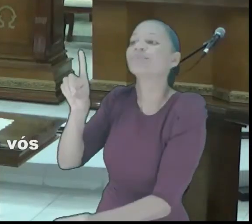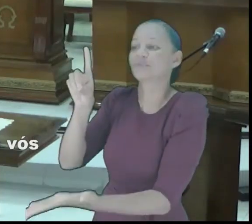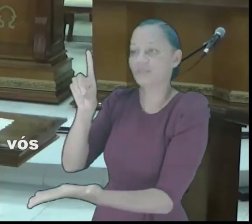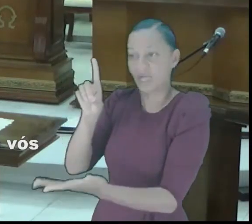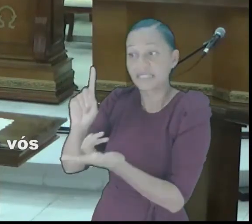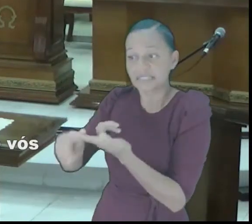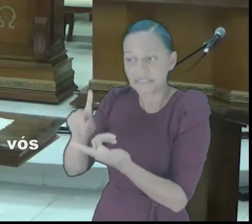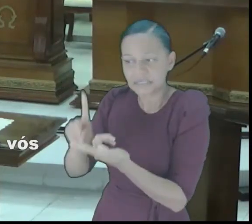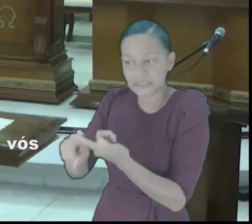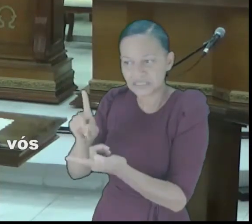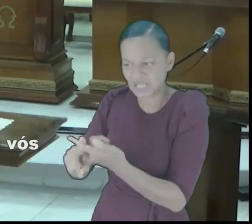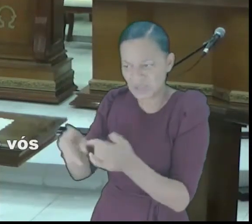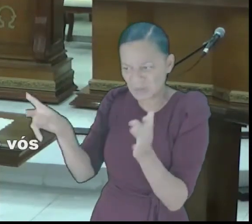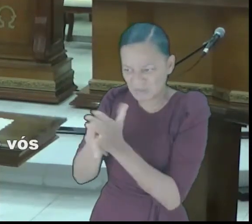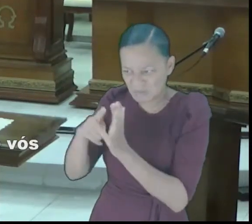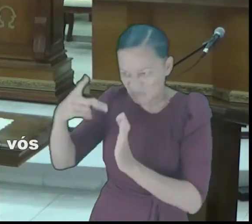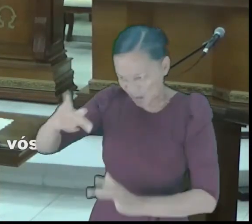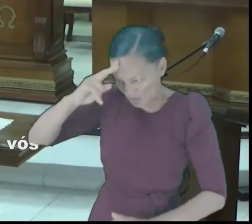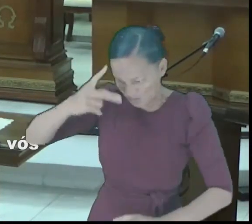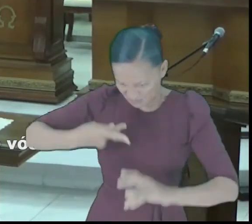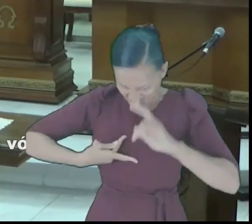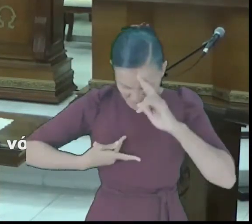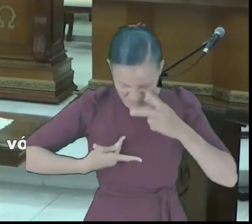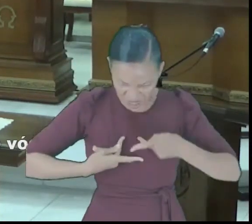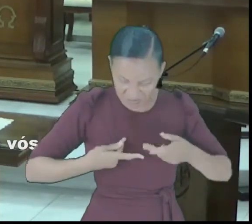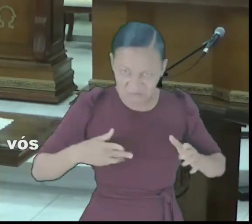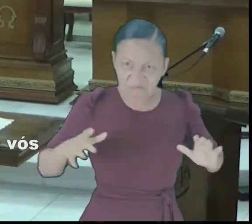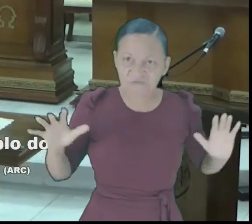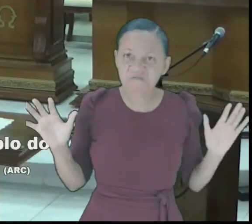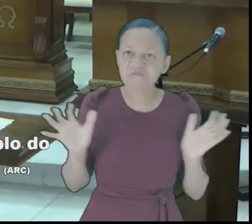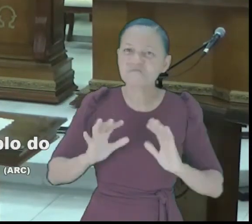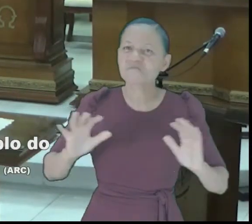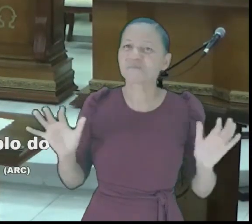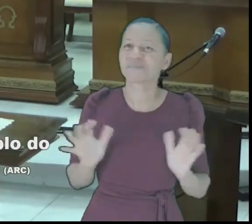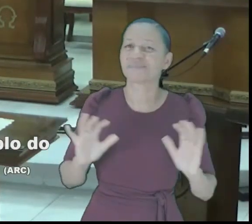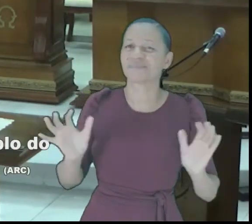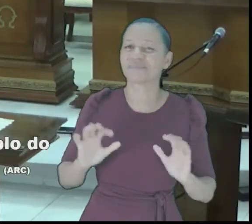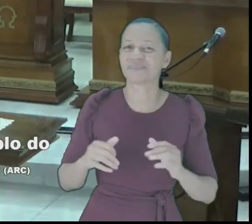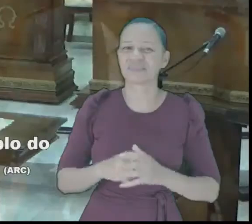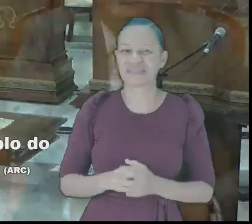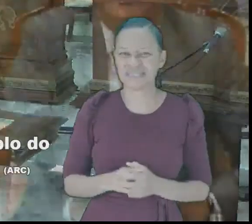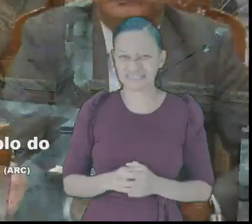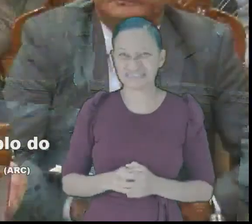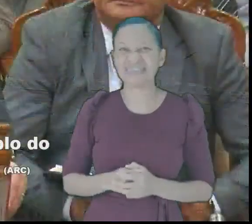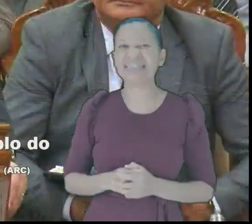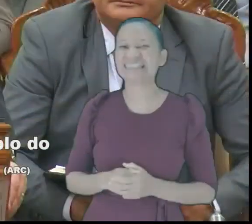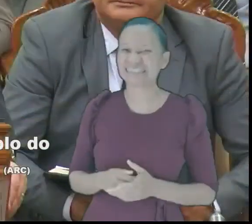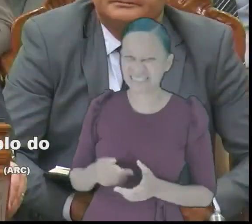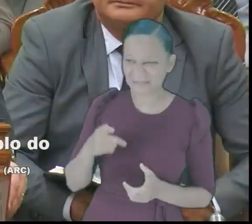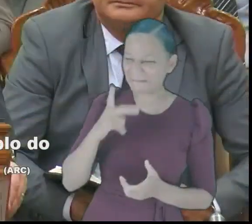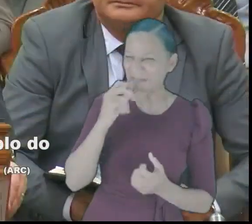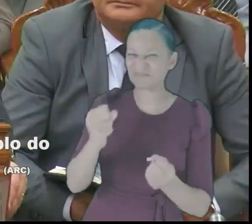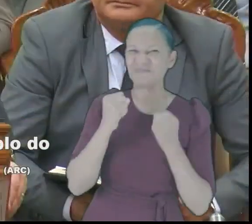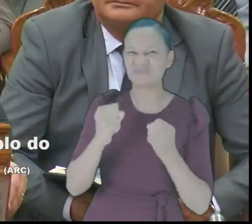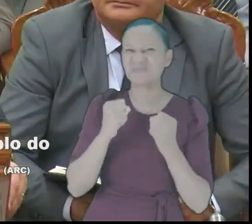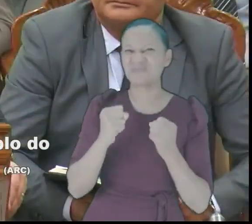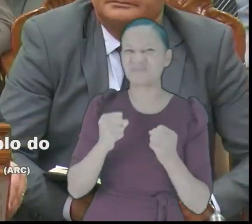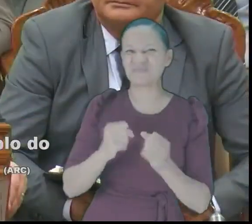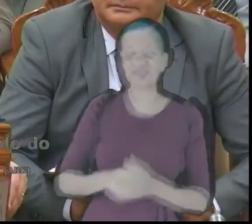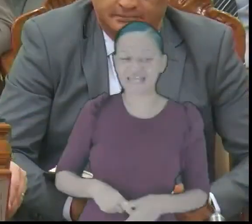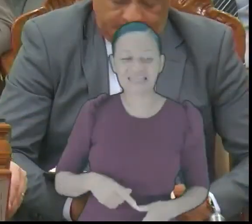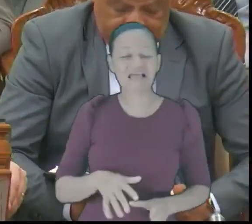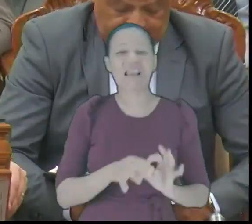que não sois de vós mesmos? Mas, irmão, esse versículo dá uma tacada nos